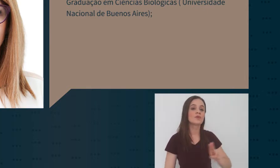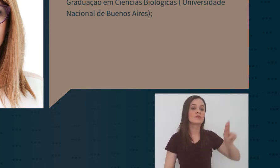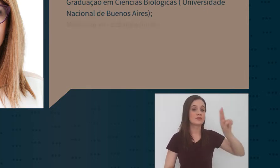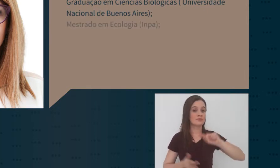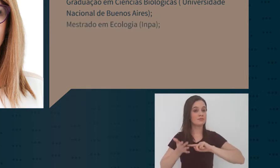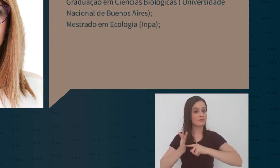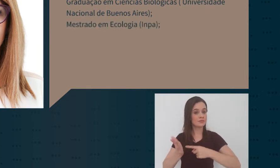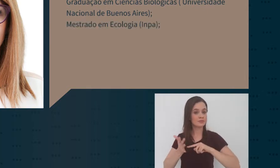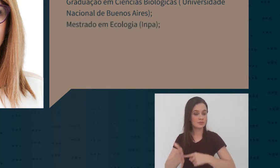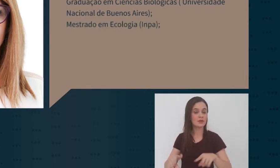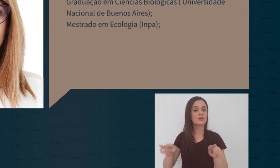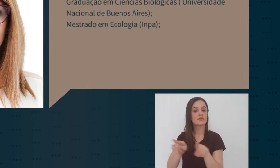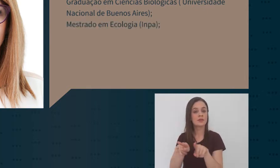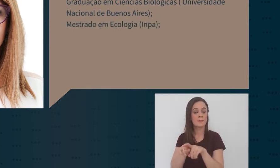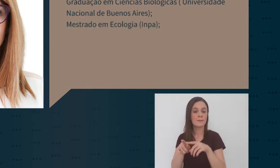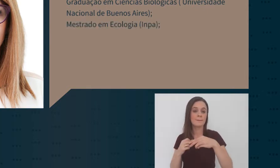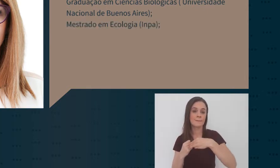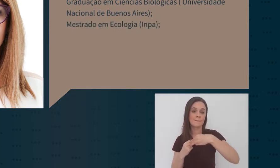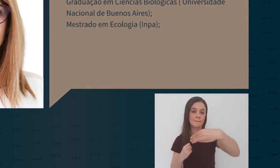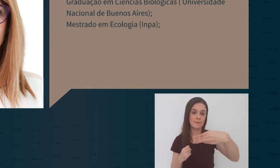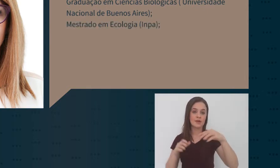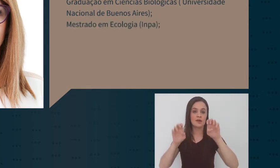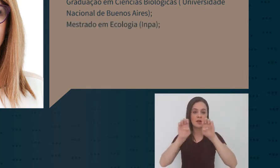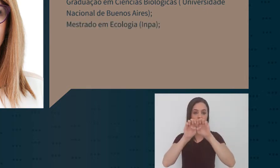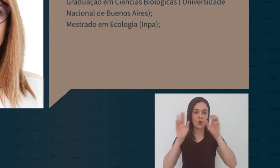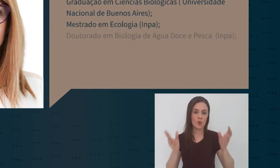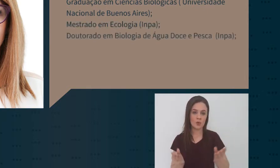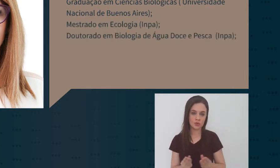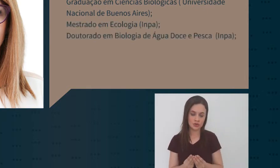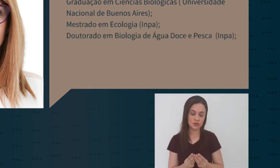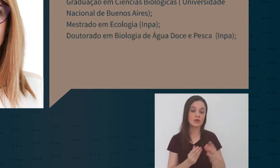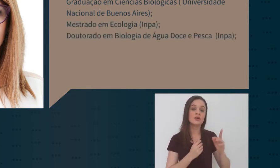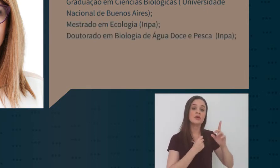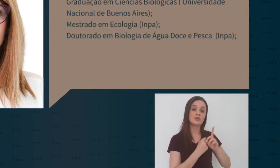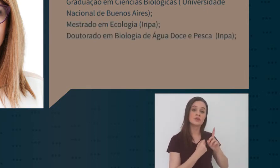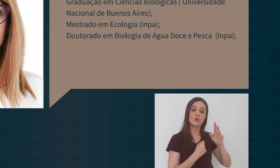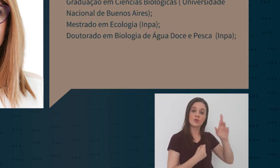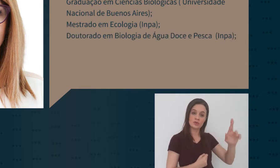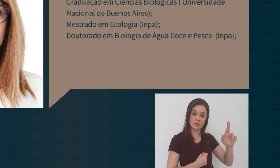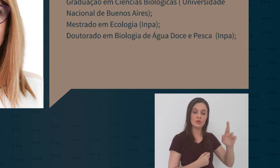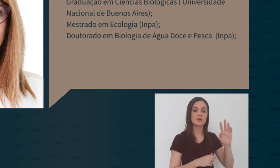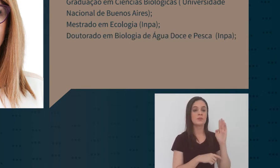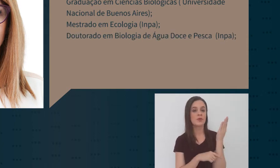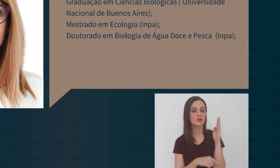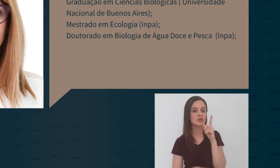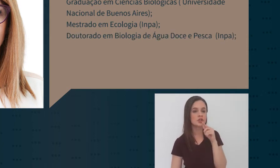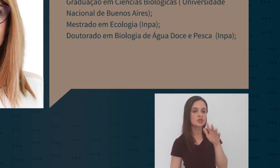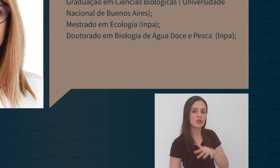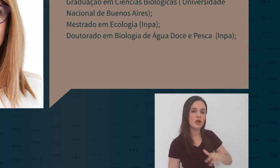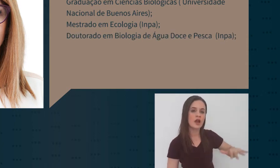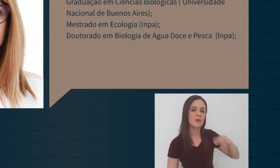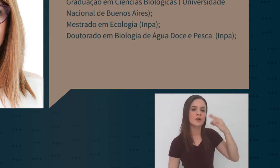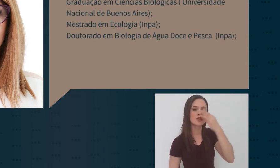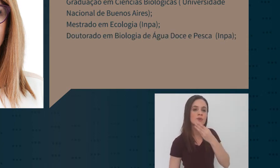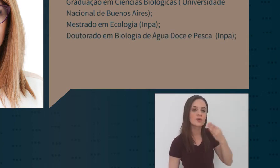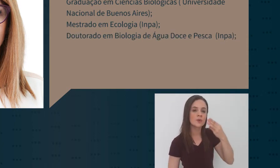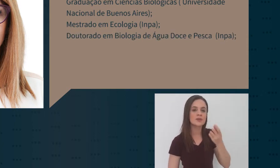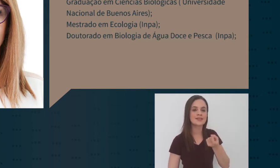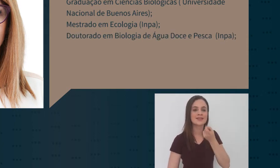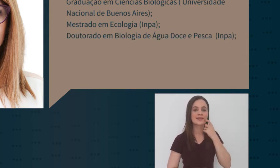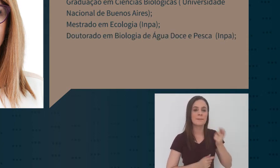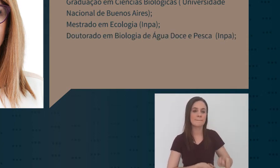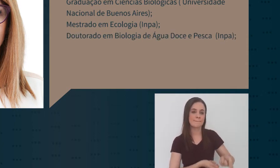Buenos Aires. É mestre em Ecologia e doutora em Biologia de Água Doce e Pesca